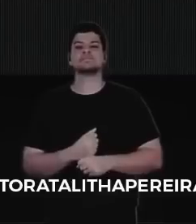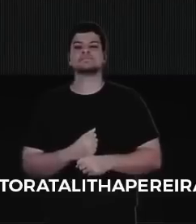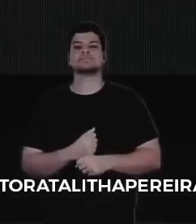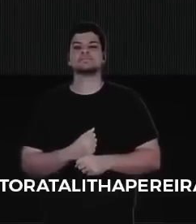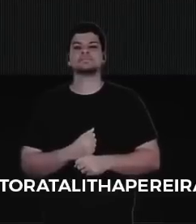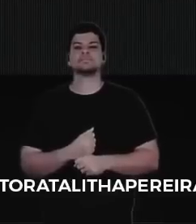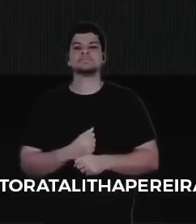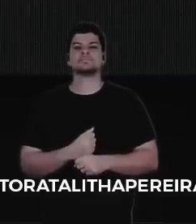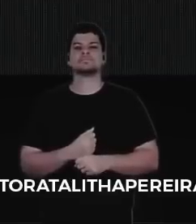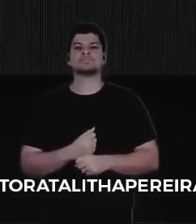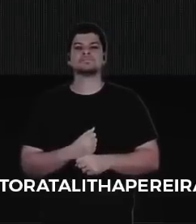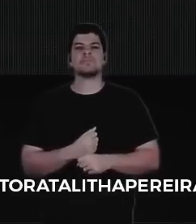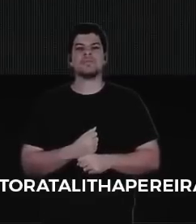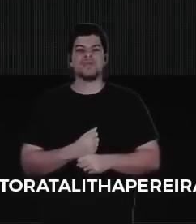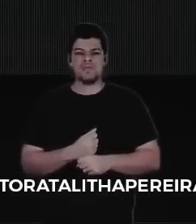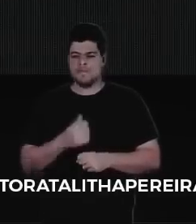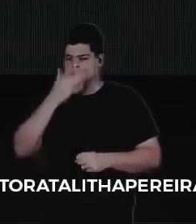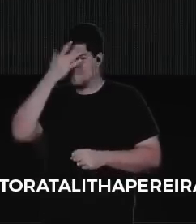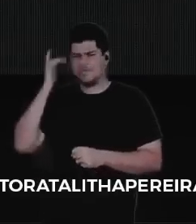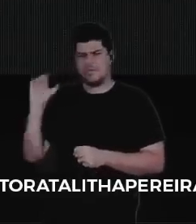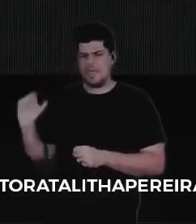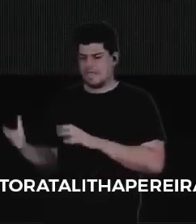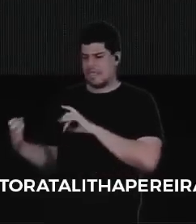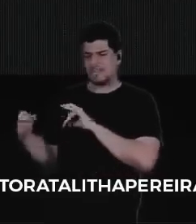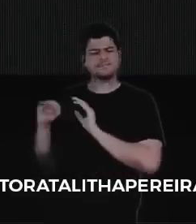pessoas desse tipo da nossa vida.